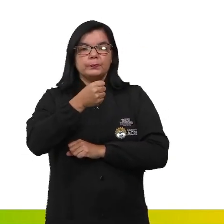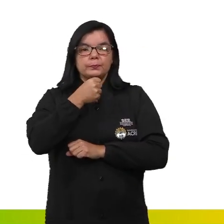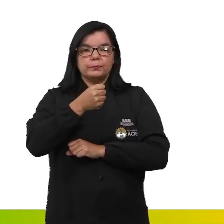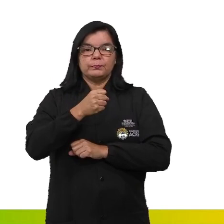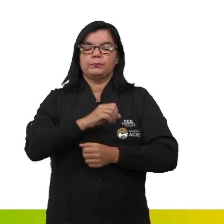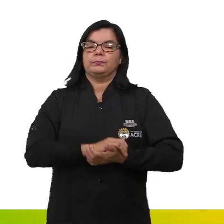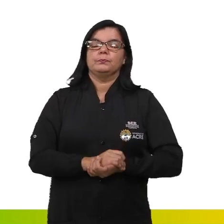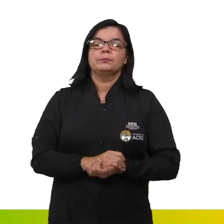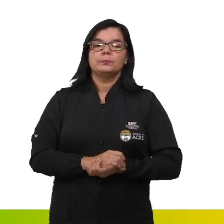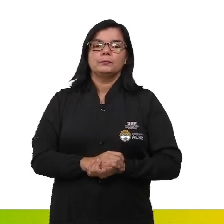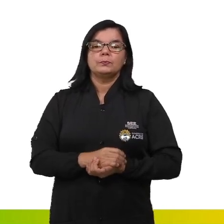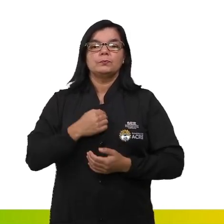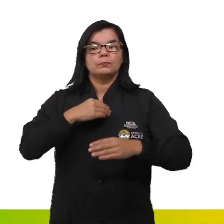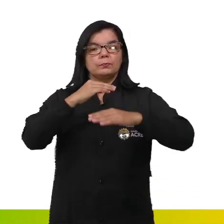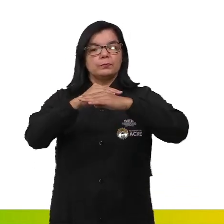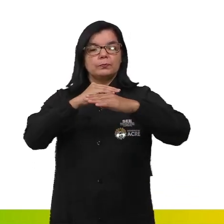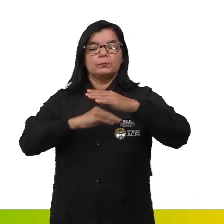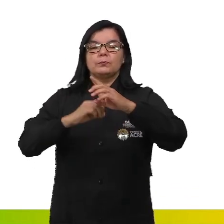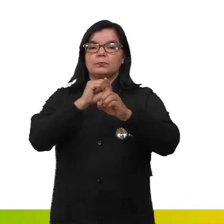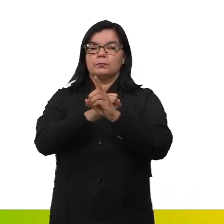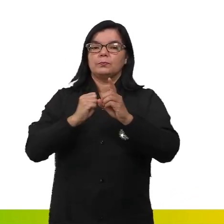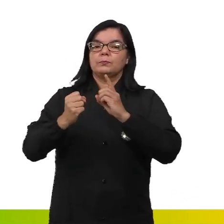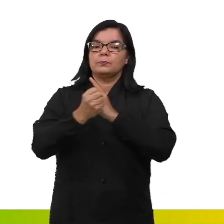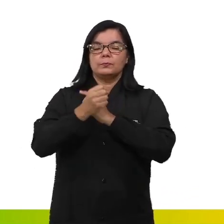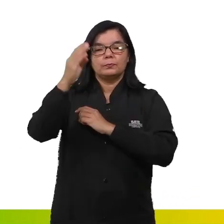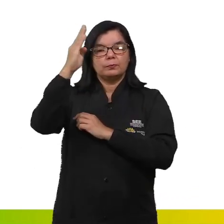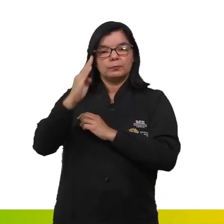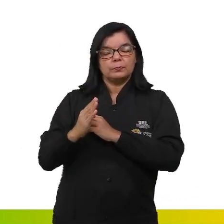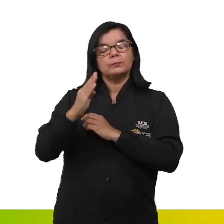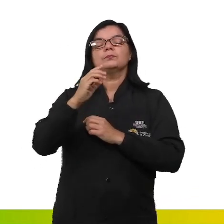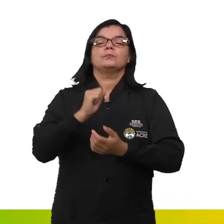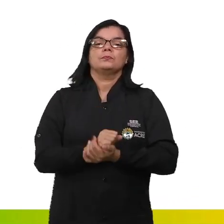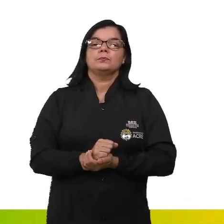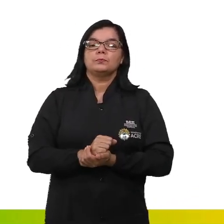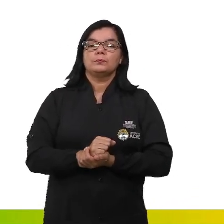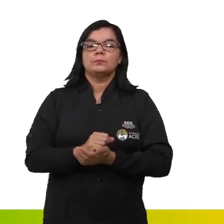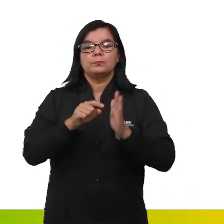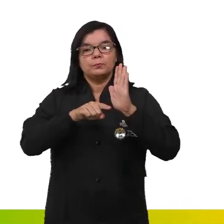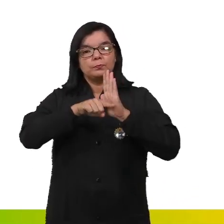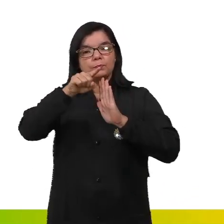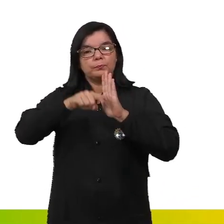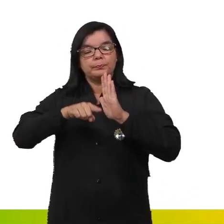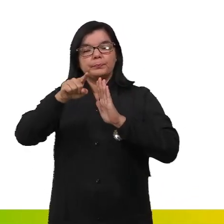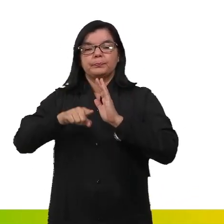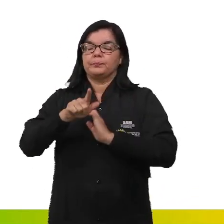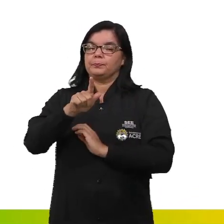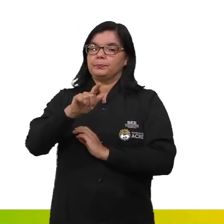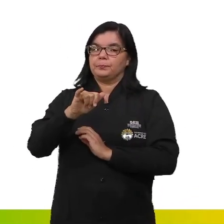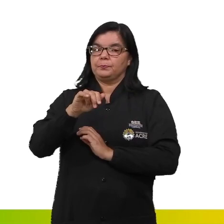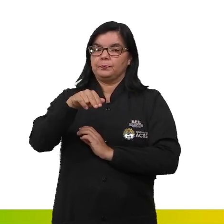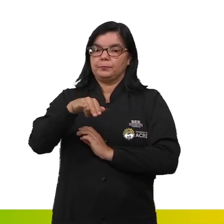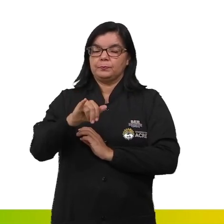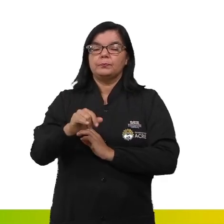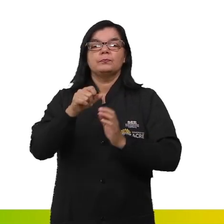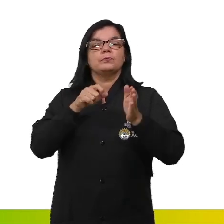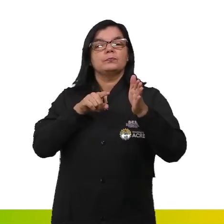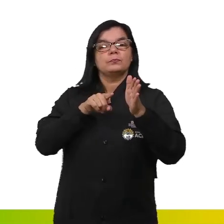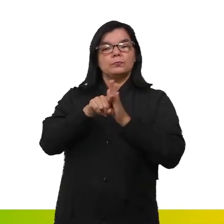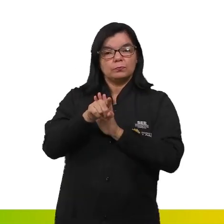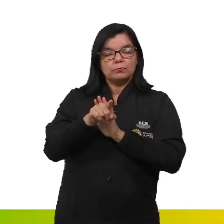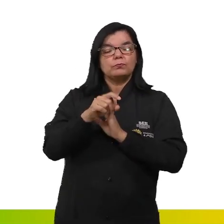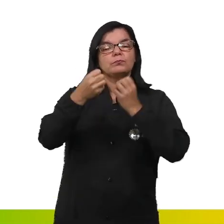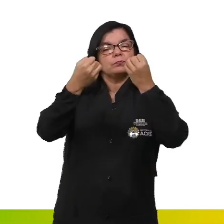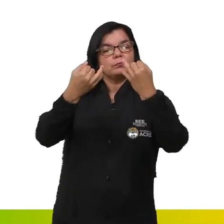diz o seguinte: desigualdade no Brasil pelo índice de Gini. Aí a reportagem, ela